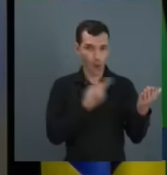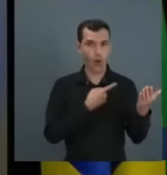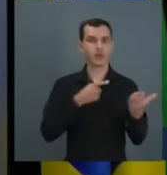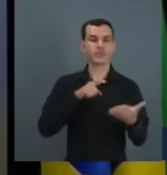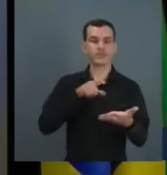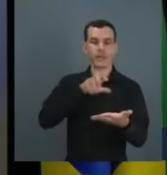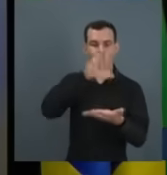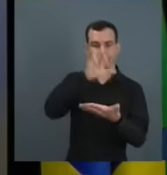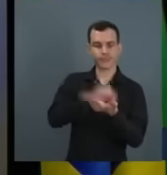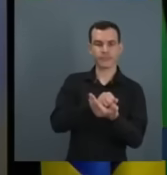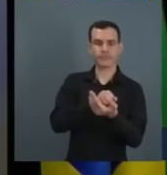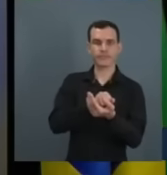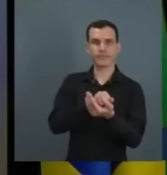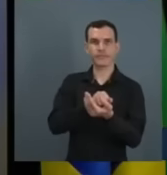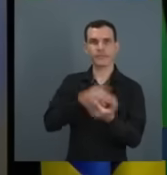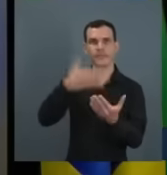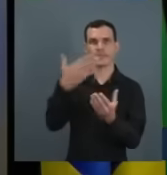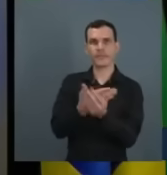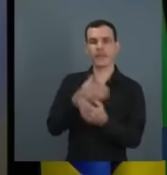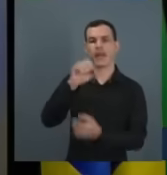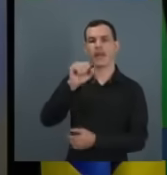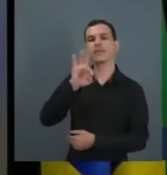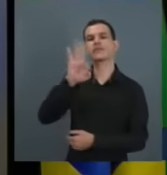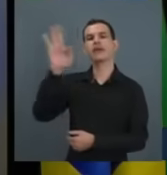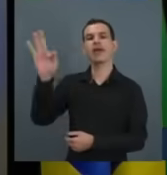no STF. O que a gente pode fazer?